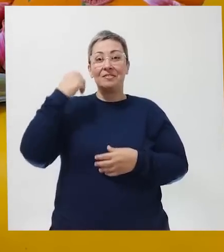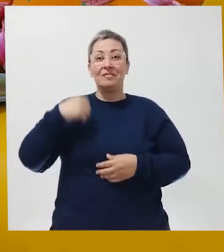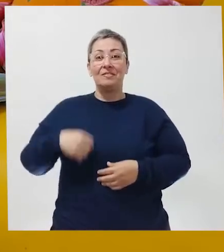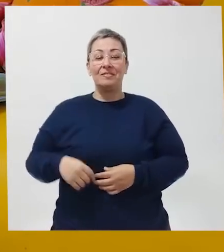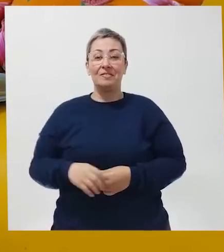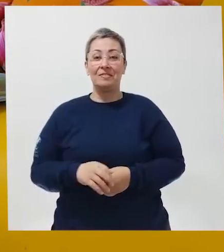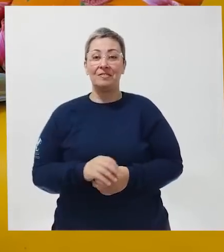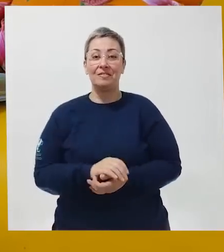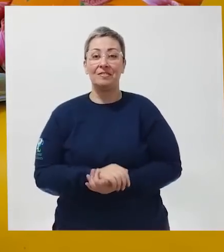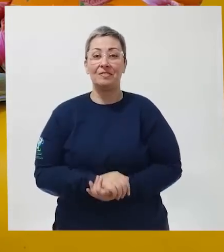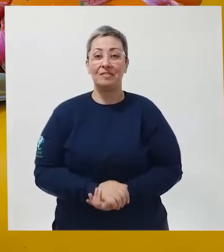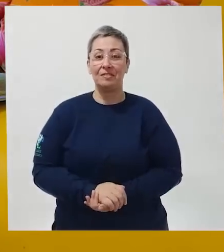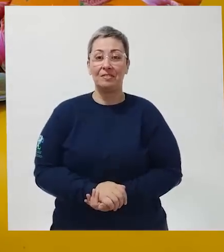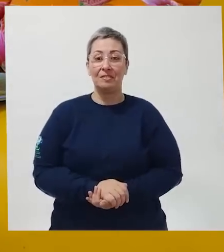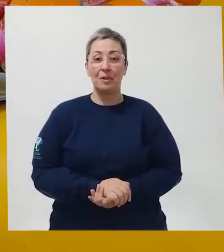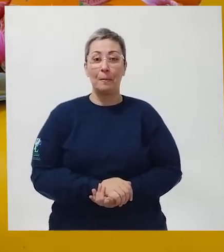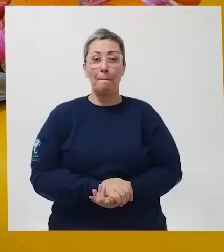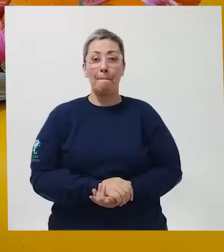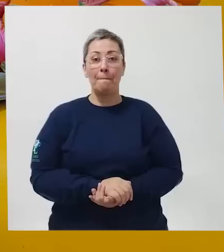enquanto ela cantava.